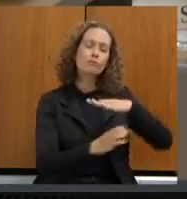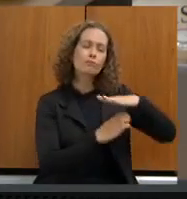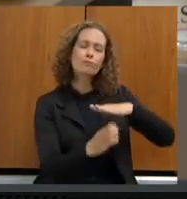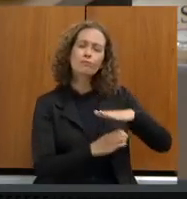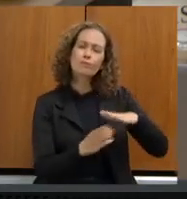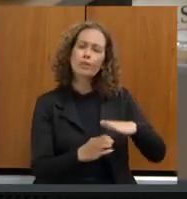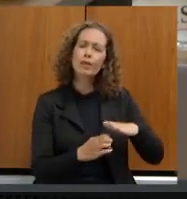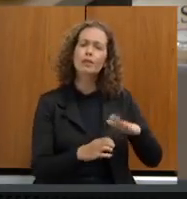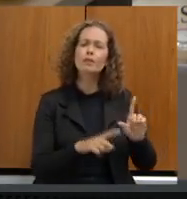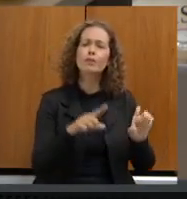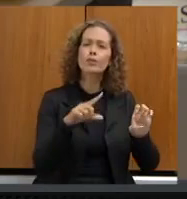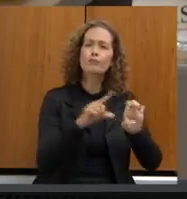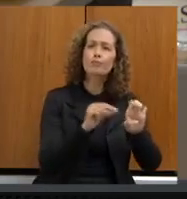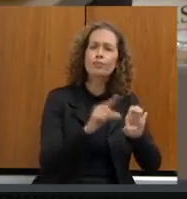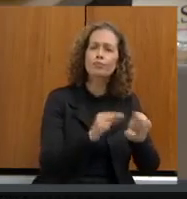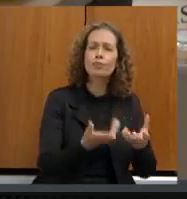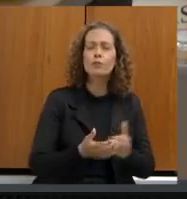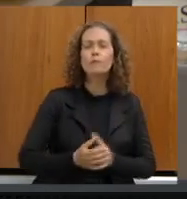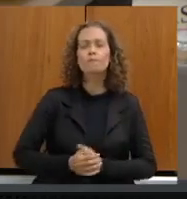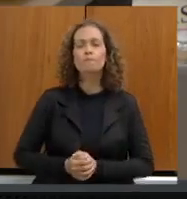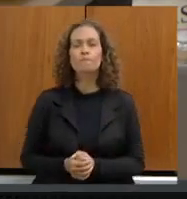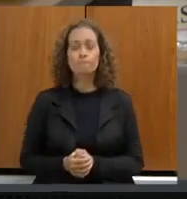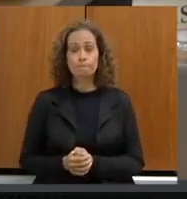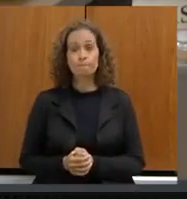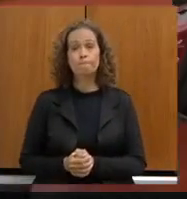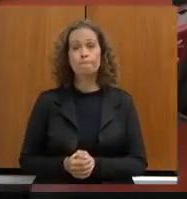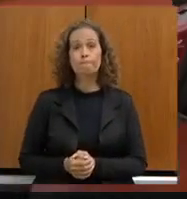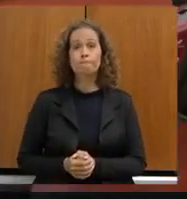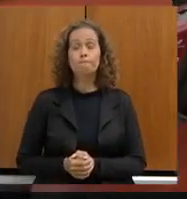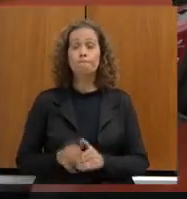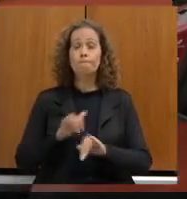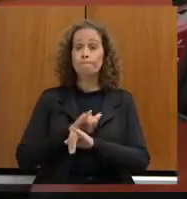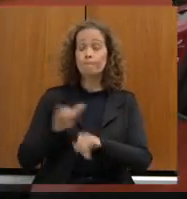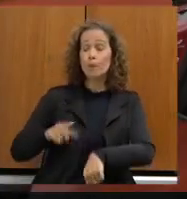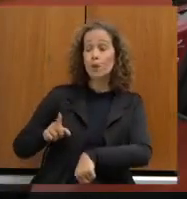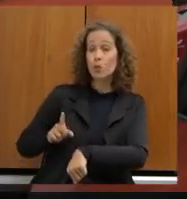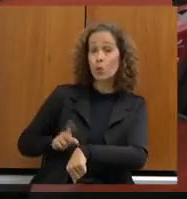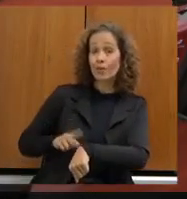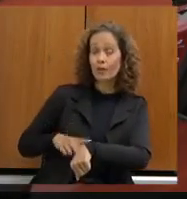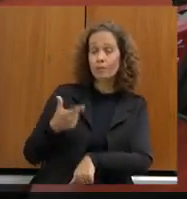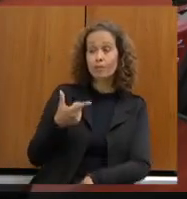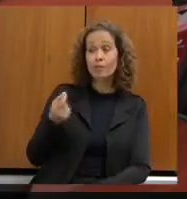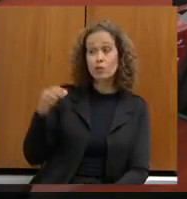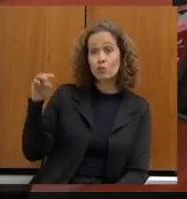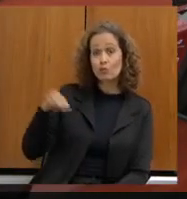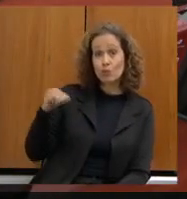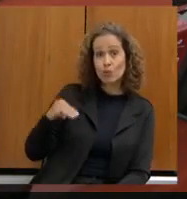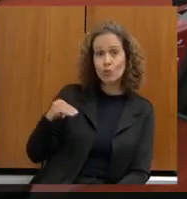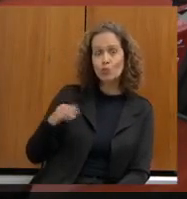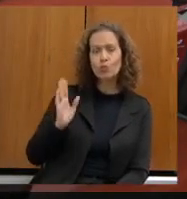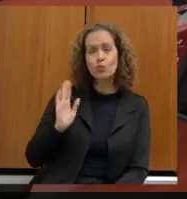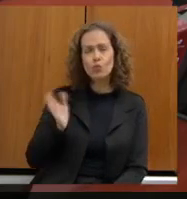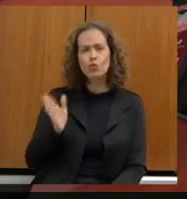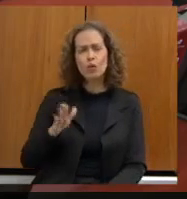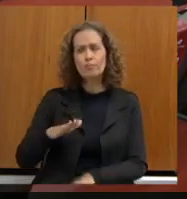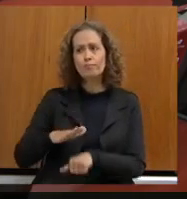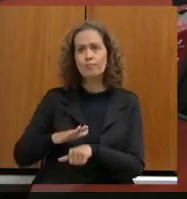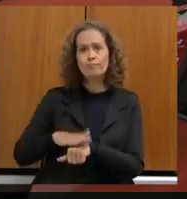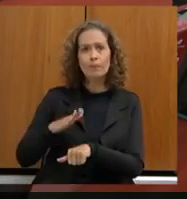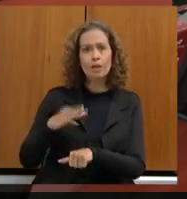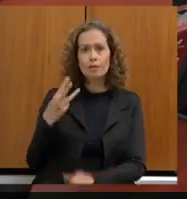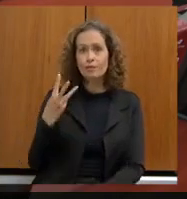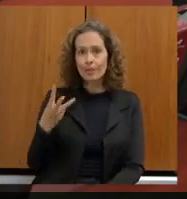então comandante do tempo de 20 minutos já passou se passaram 23